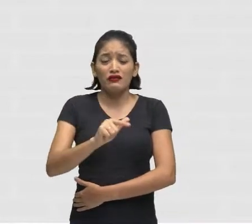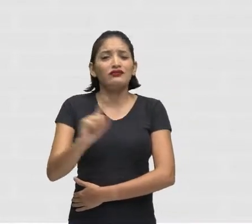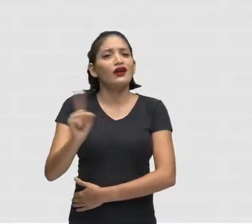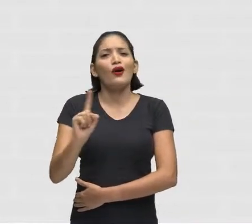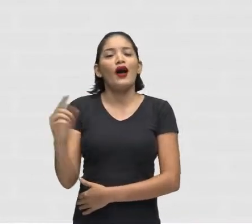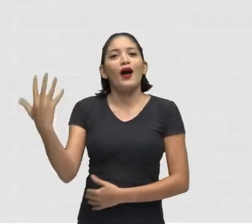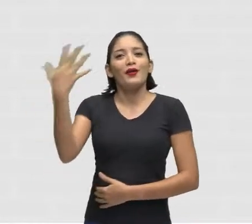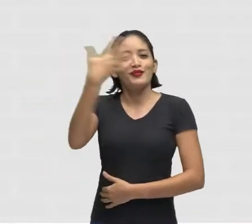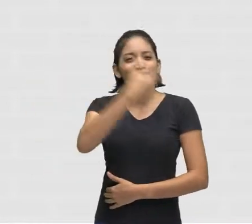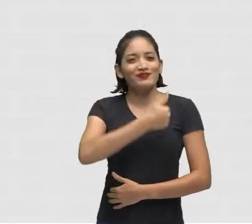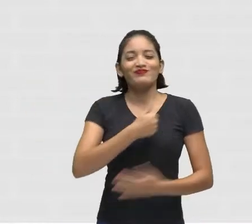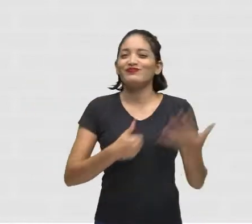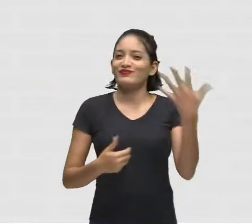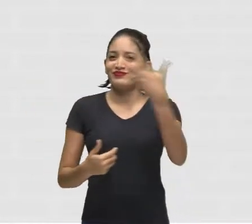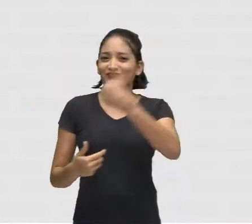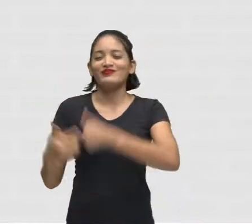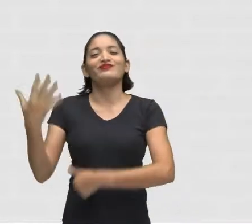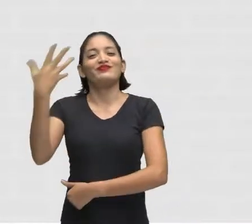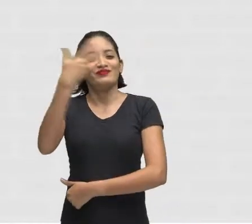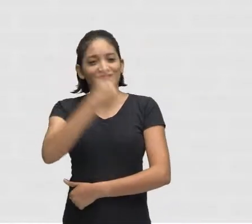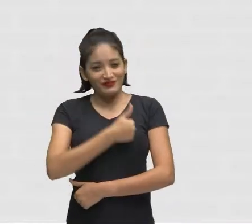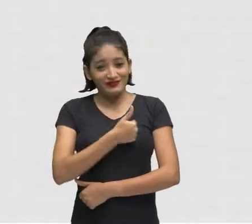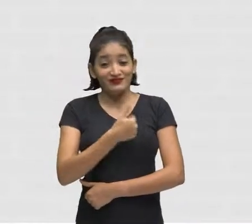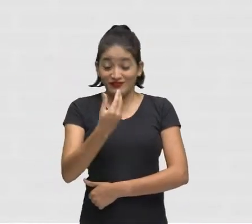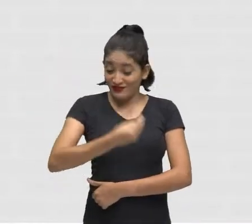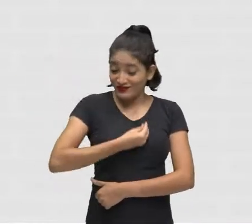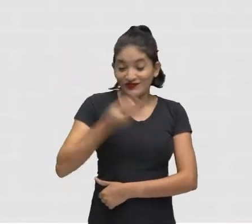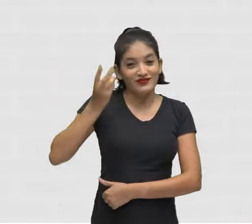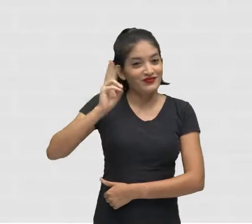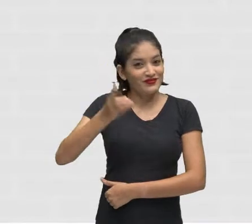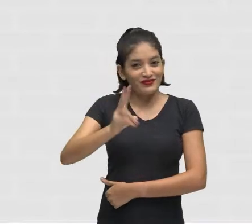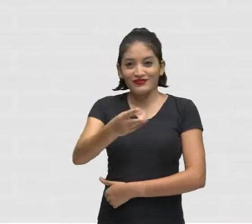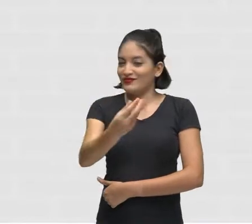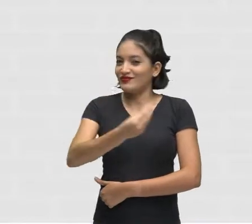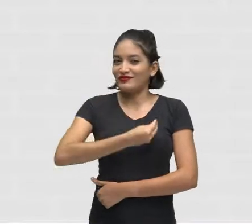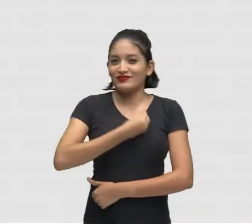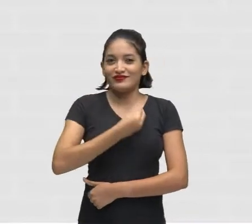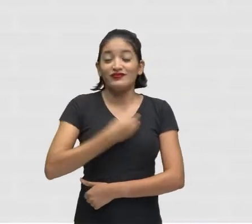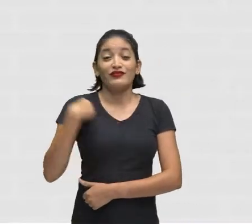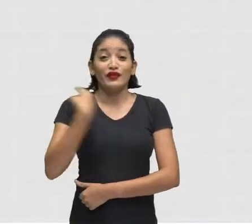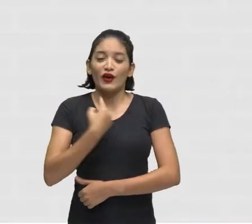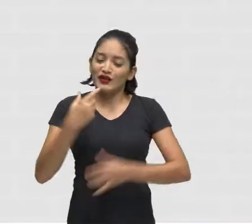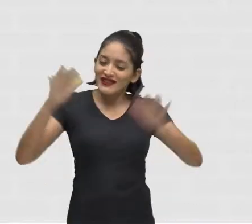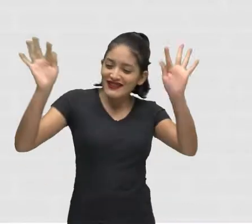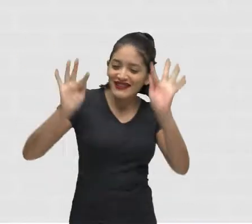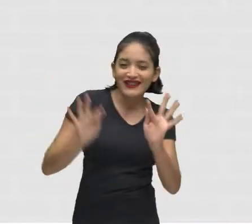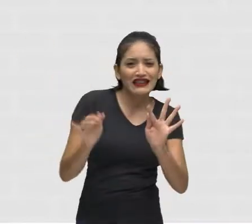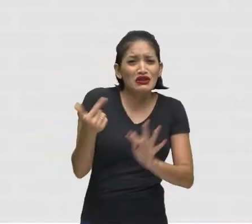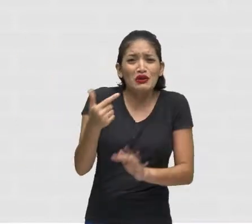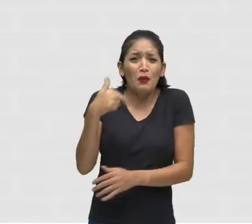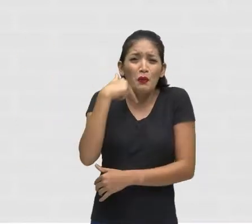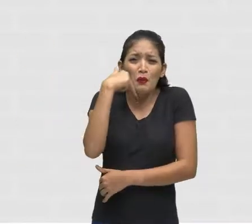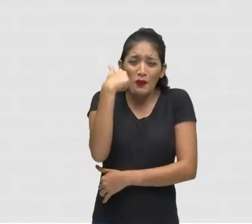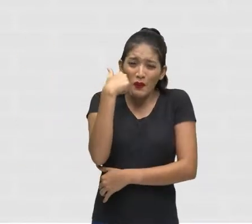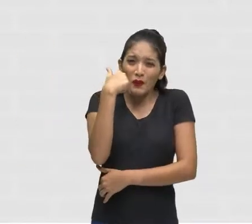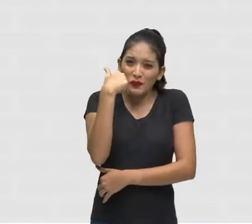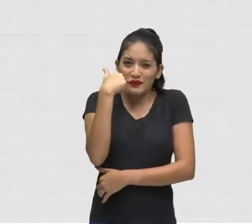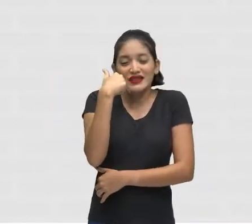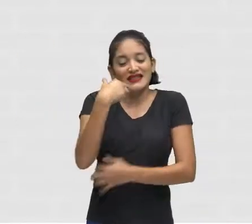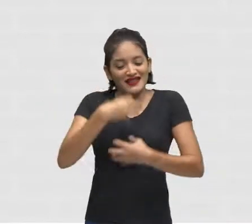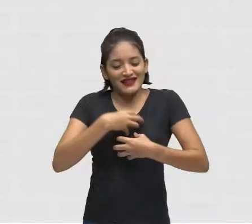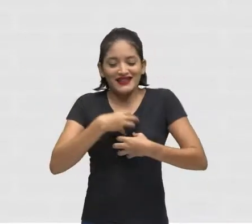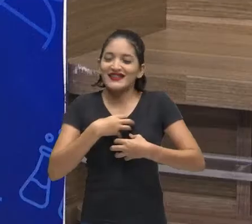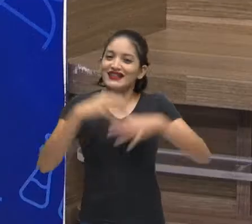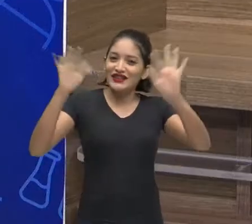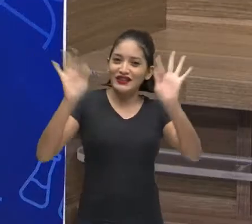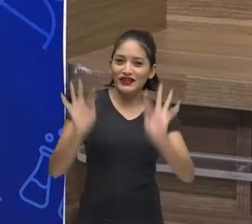é bonita. Vida para ser vivida, para sermos felizes e não termos vergonha da